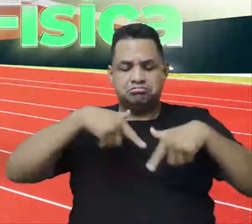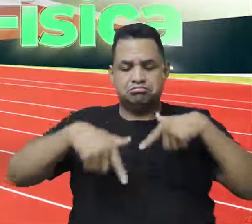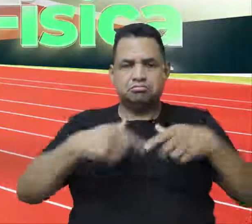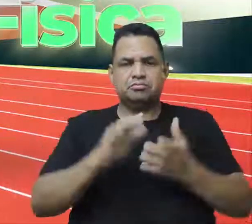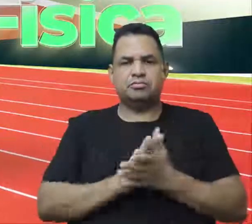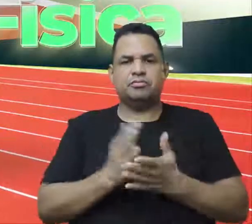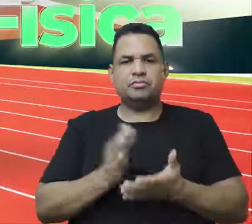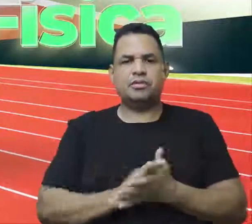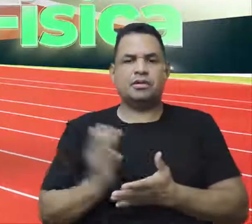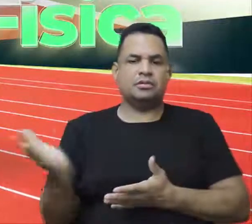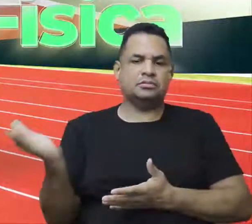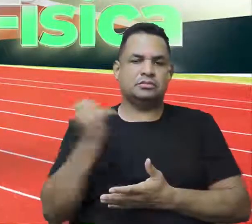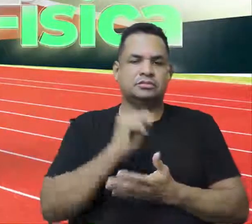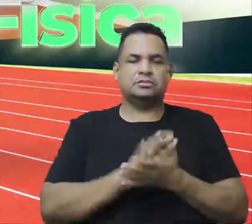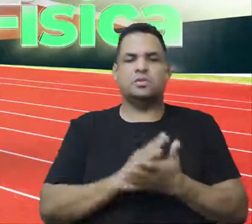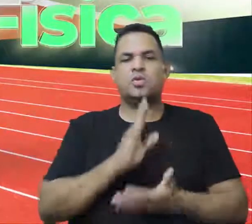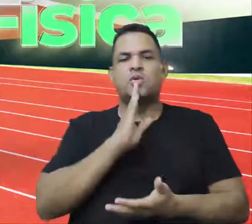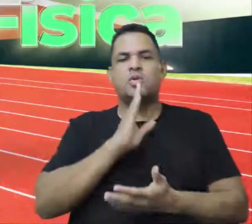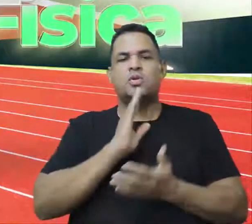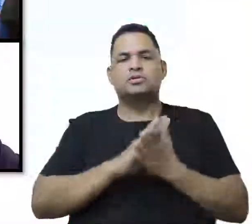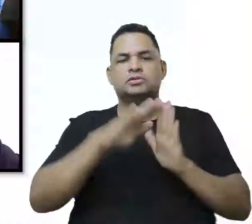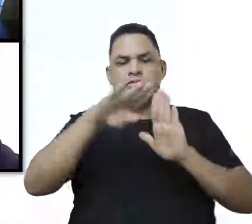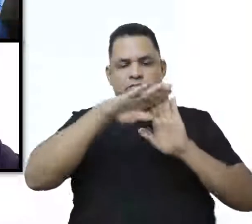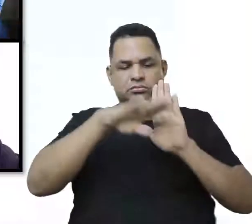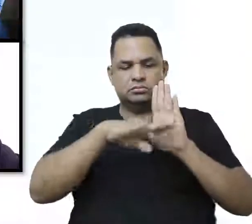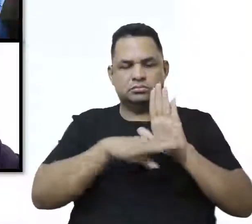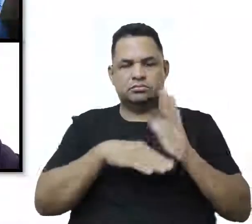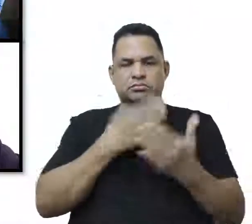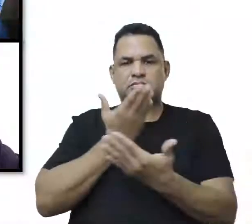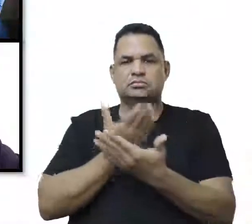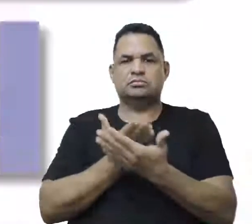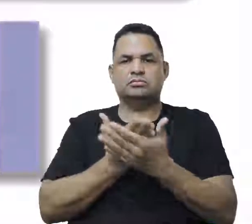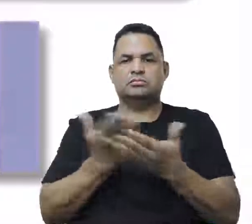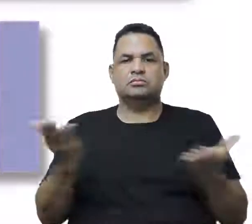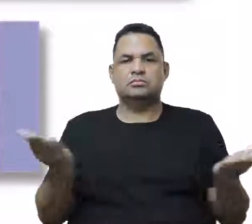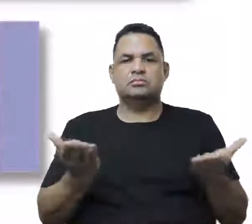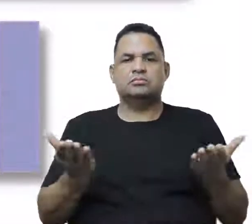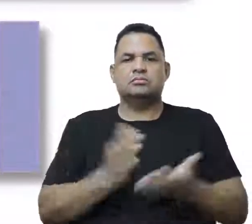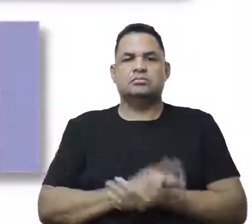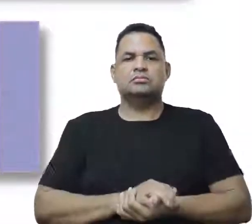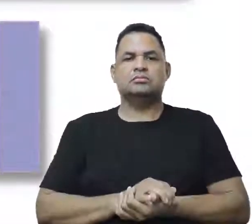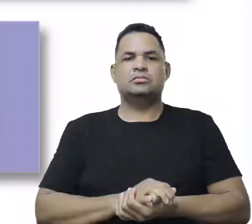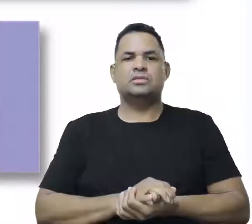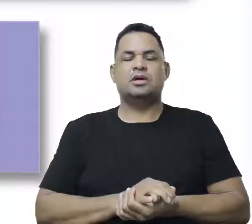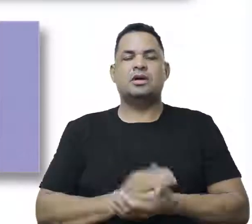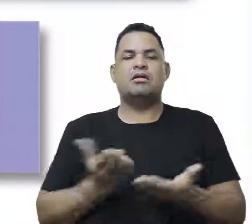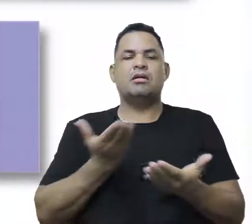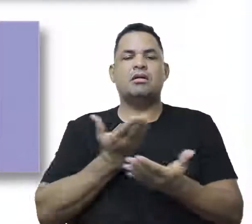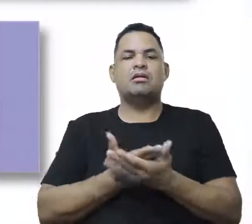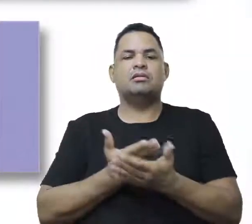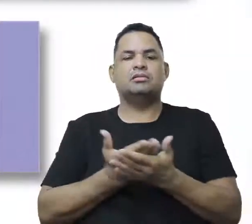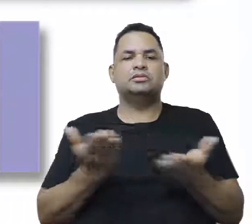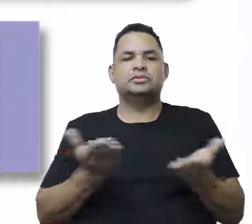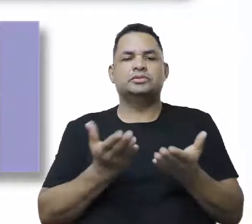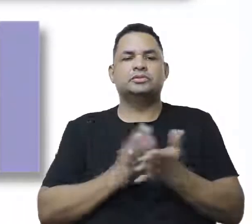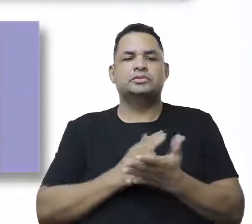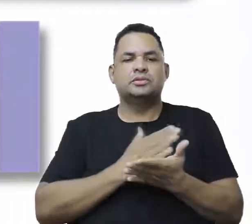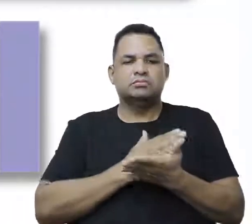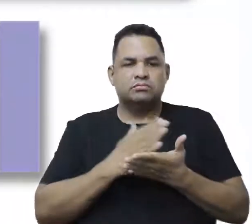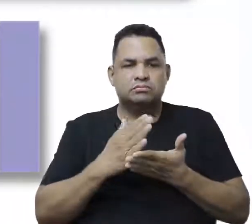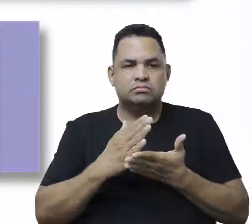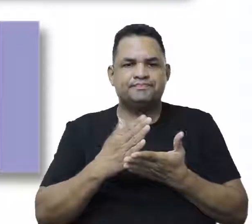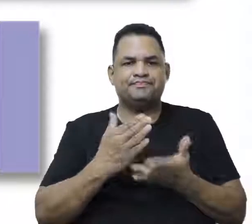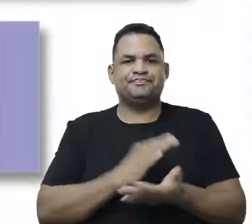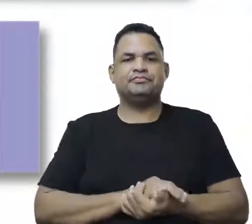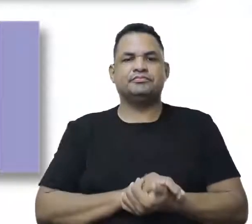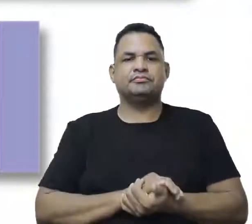conhecer então a nossa agenda da aula? Bora Fica lá. comigo aí, vamos lá. Então, na aula de hoje nós vamos falar, inicialmente, né,